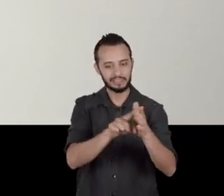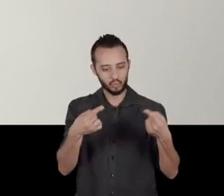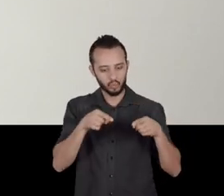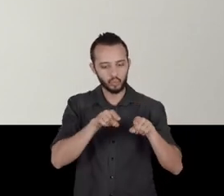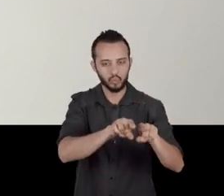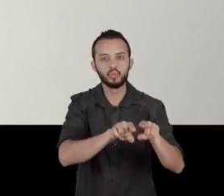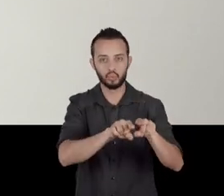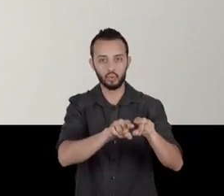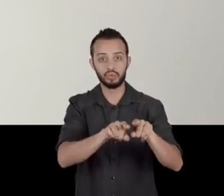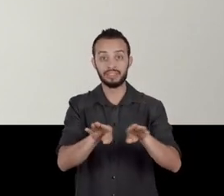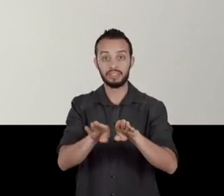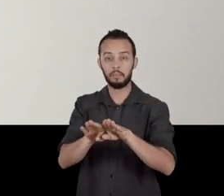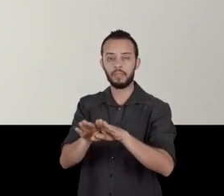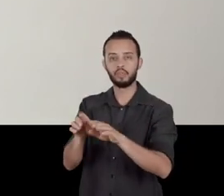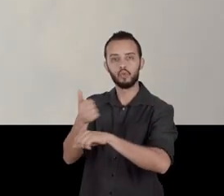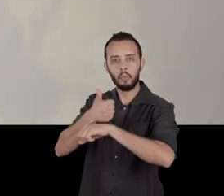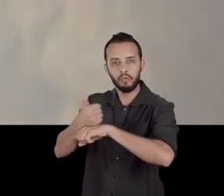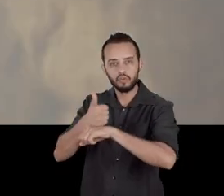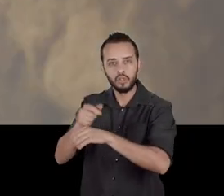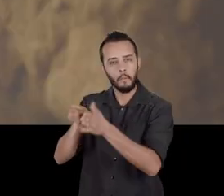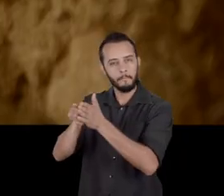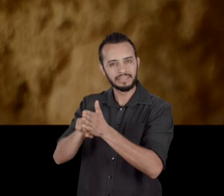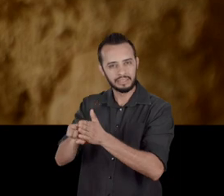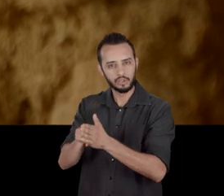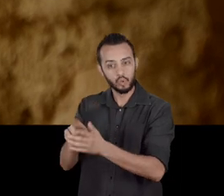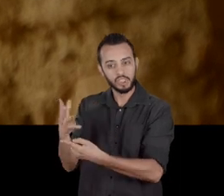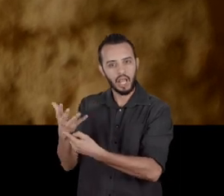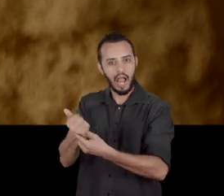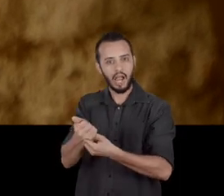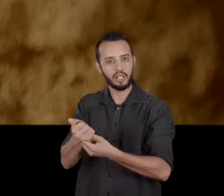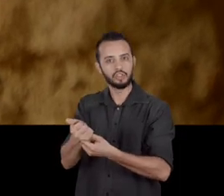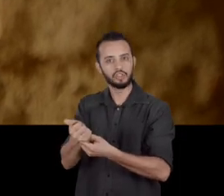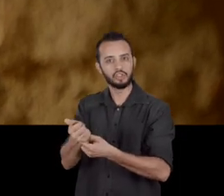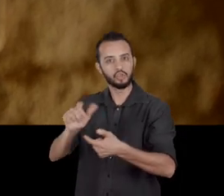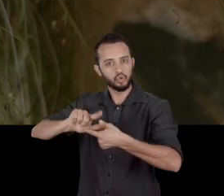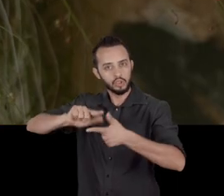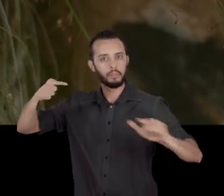sou pesquisador de arte contemporânea e mercado de artes.